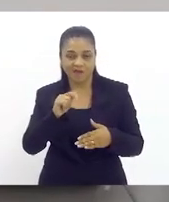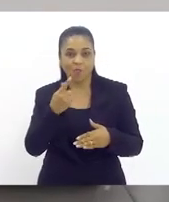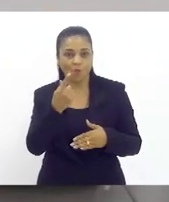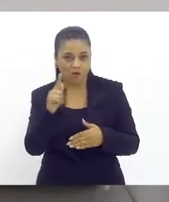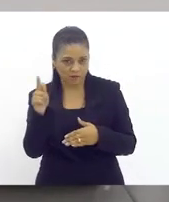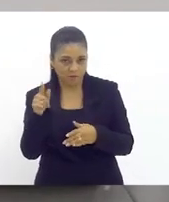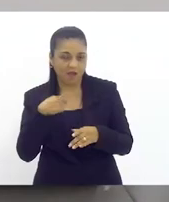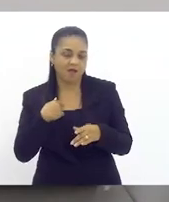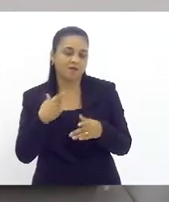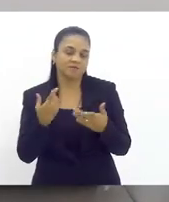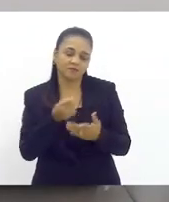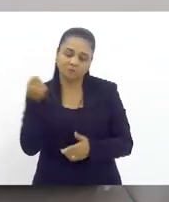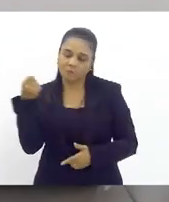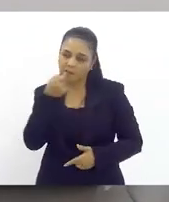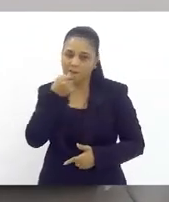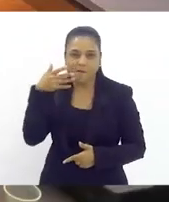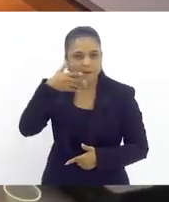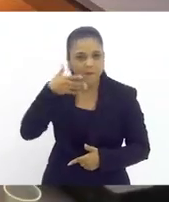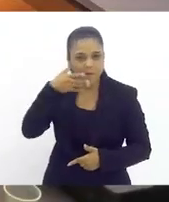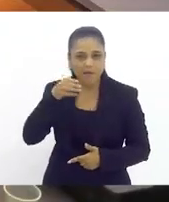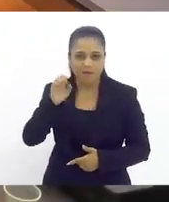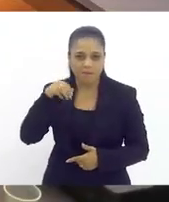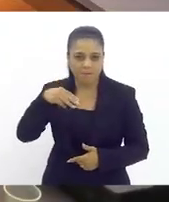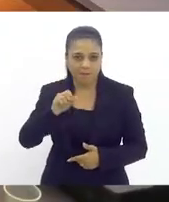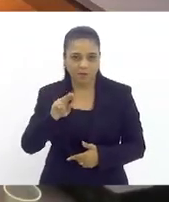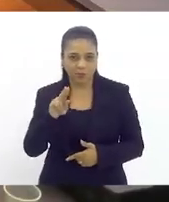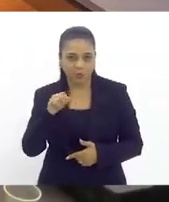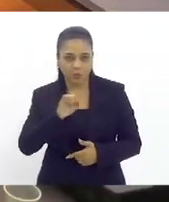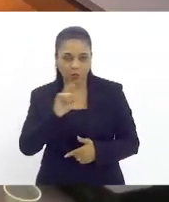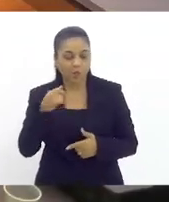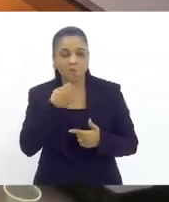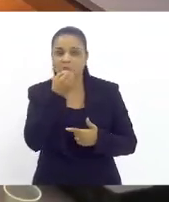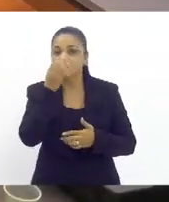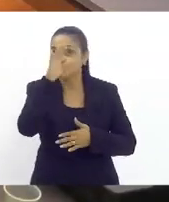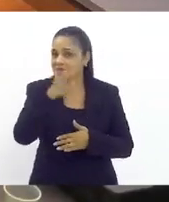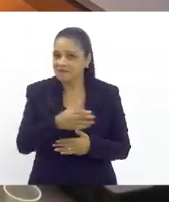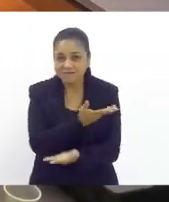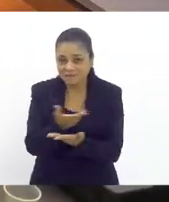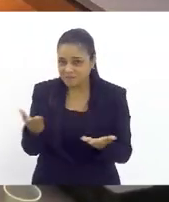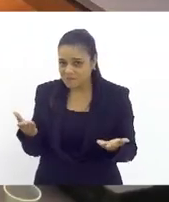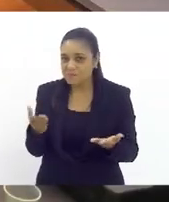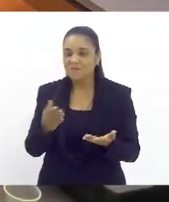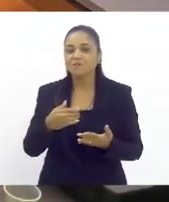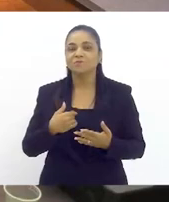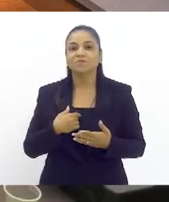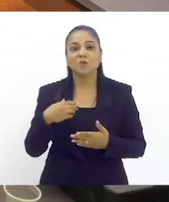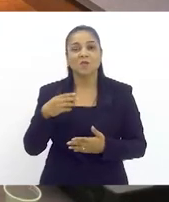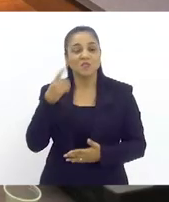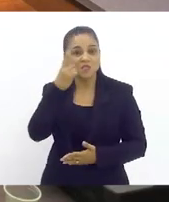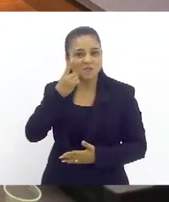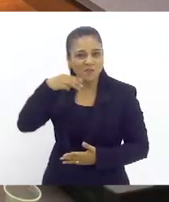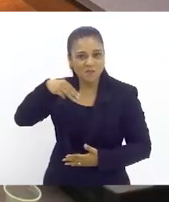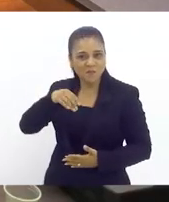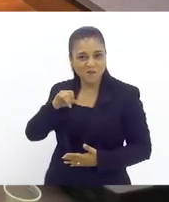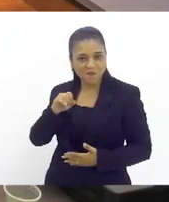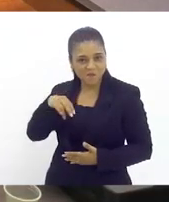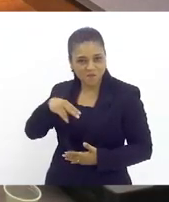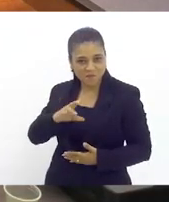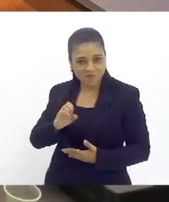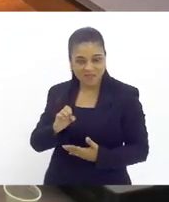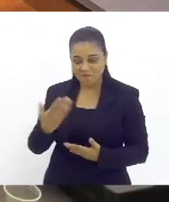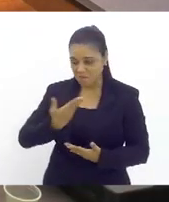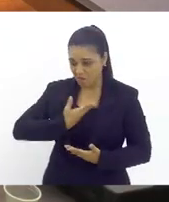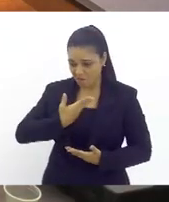é sua Emanuel Alencar Boa tarde meus amigos quando me fala um velho companheiro já fica